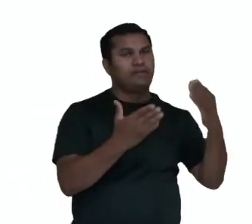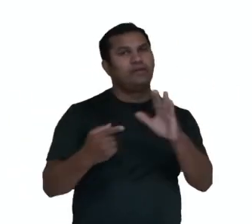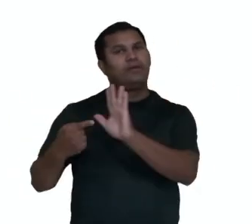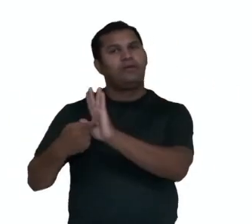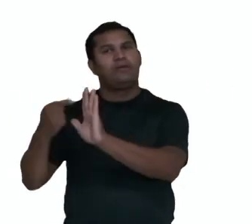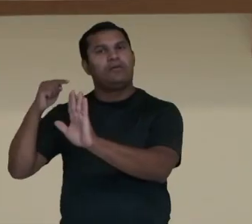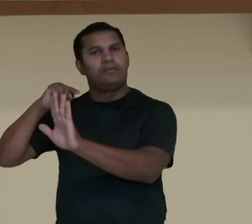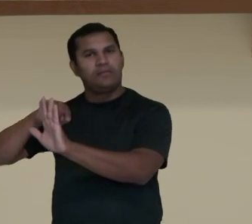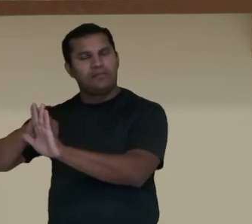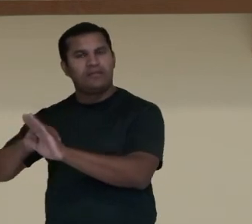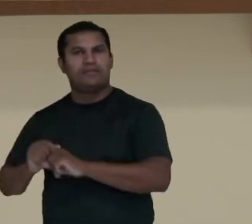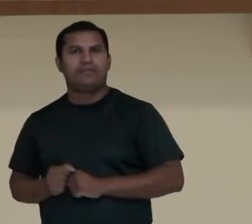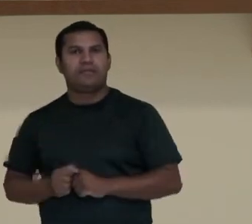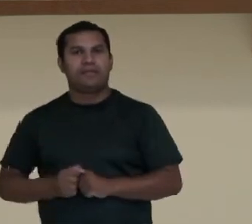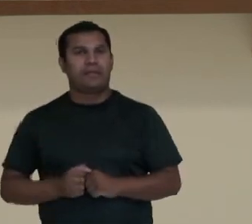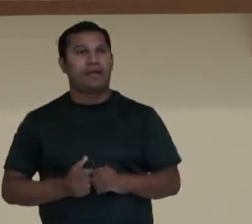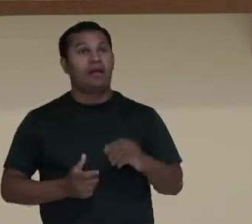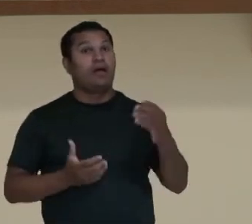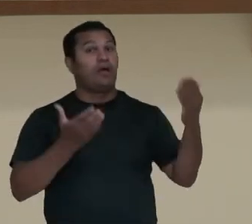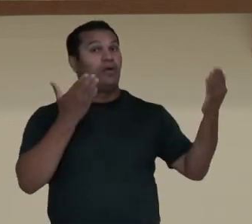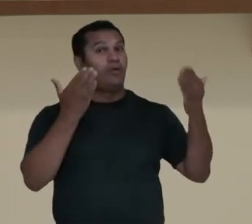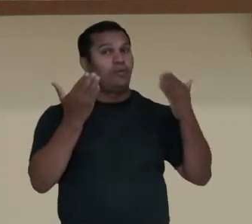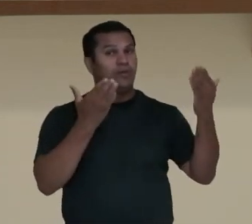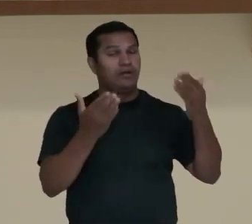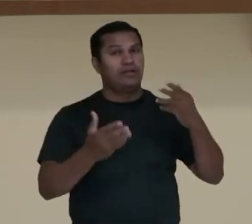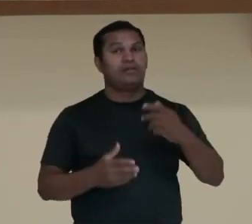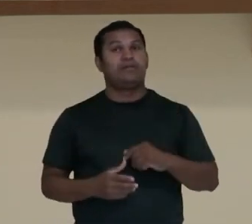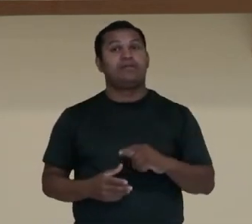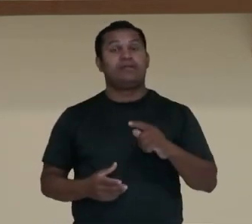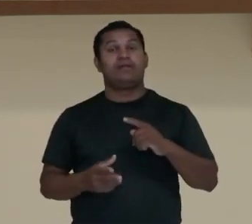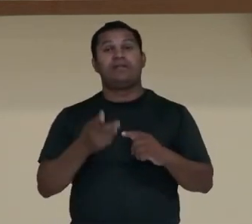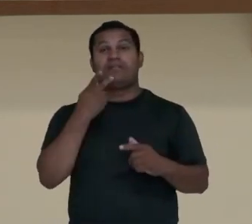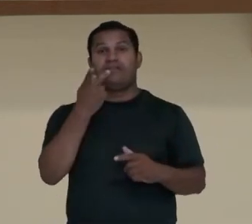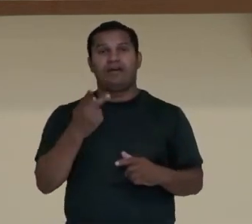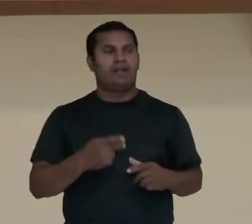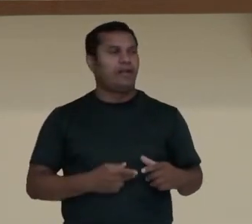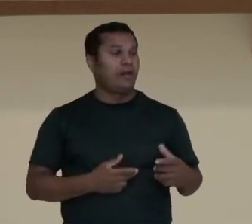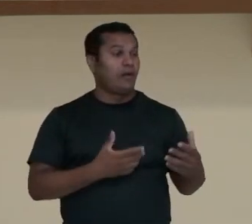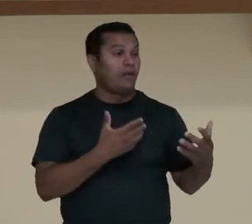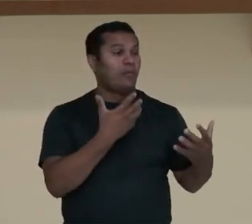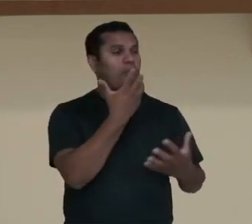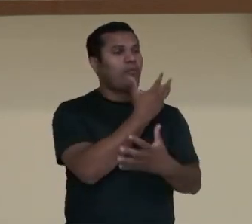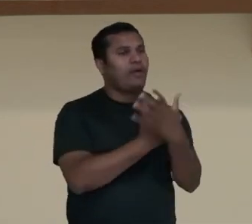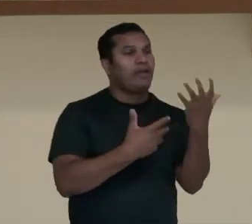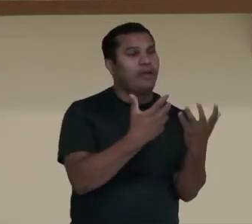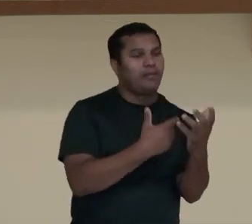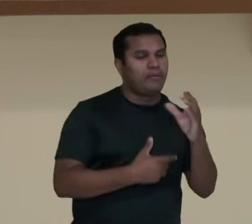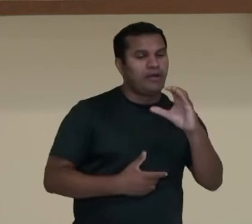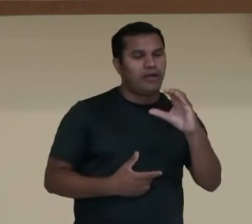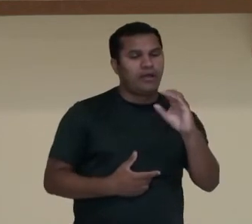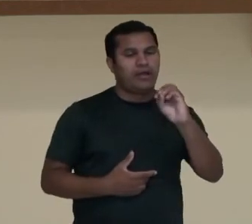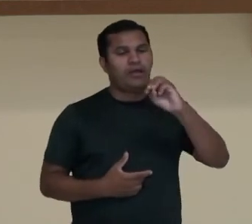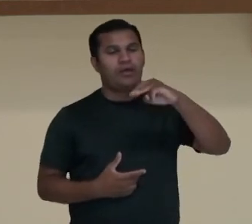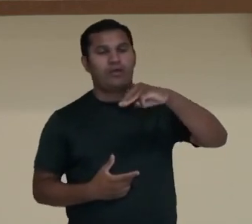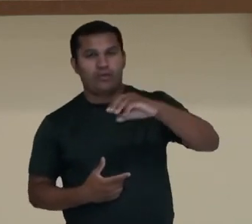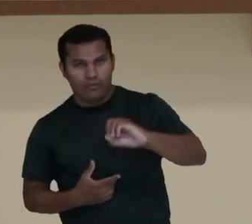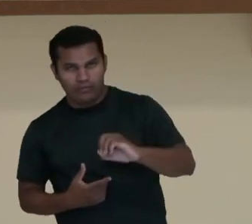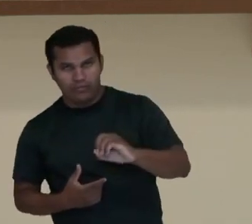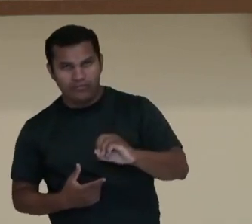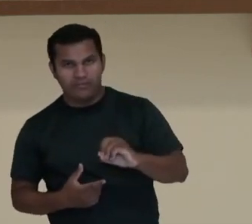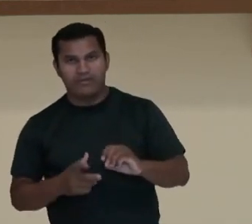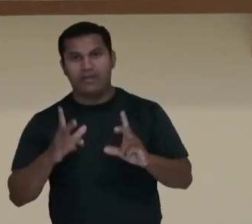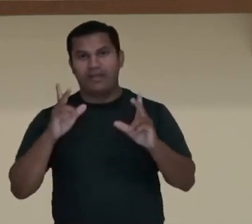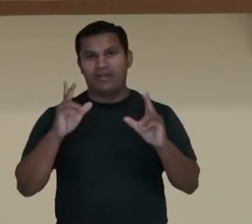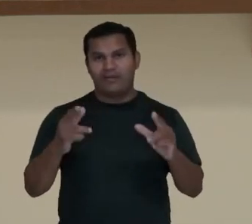seja, se eu dissesse poemas são como pássaros, aí seria uma comparação. Metáfora é um tipo